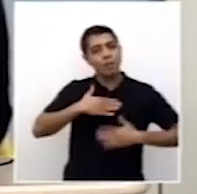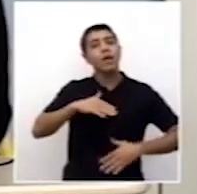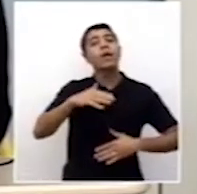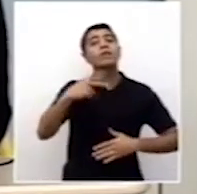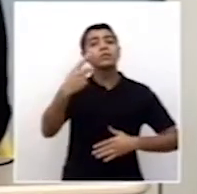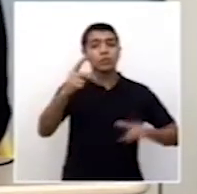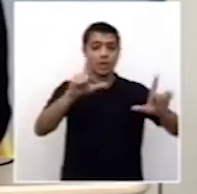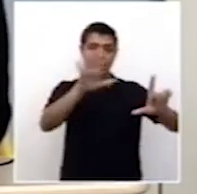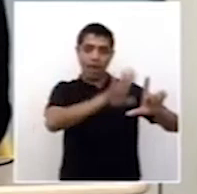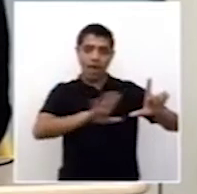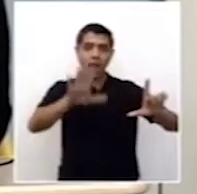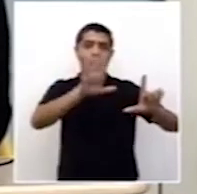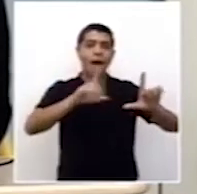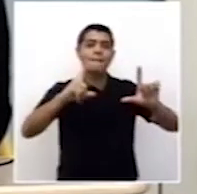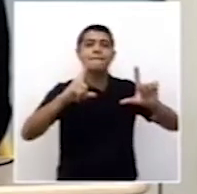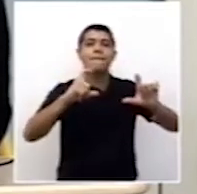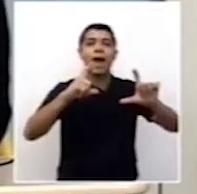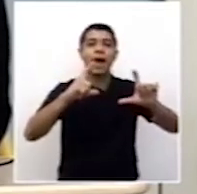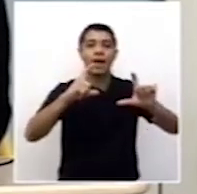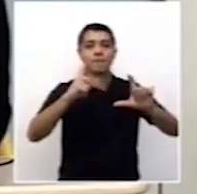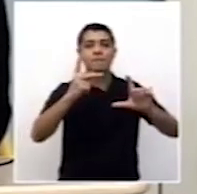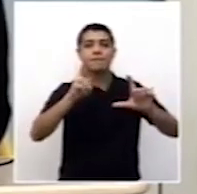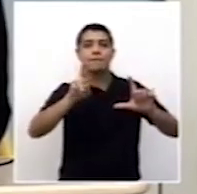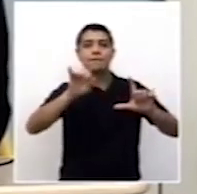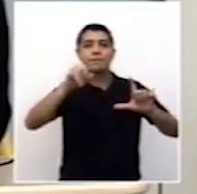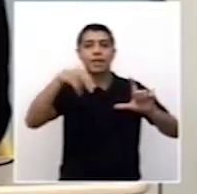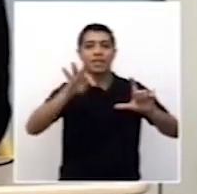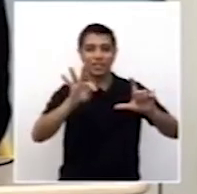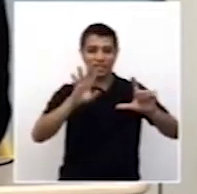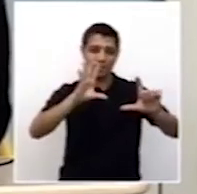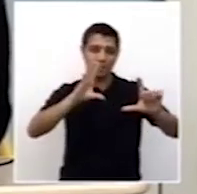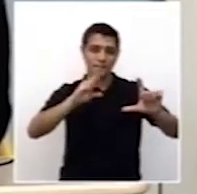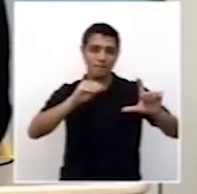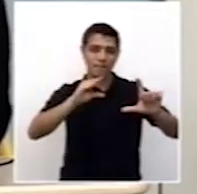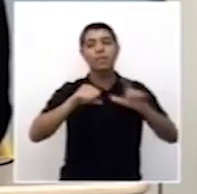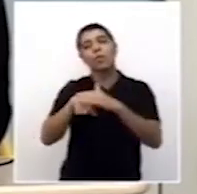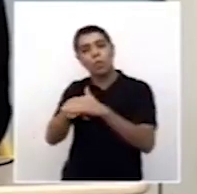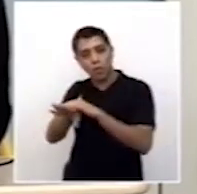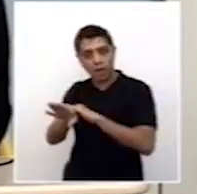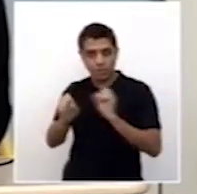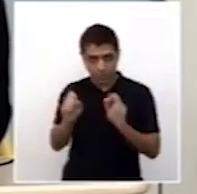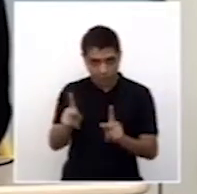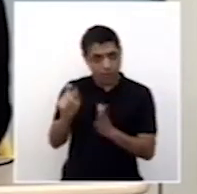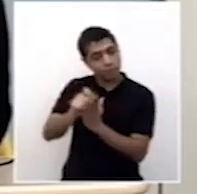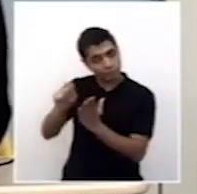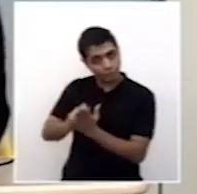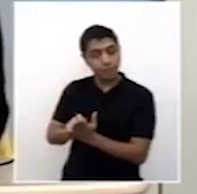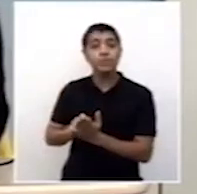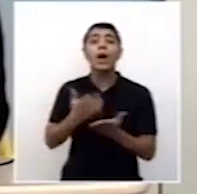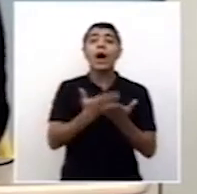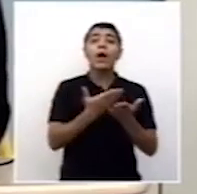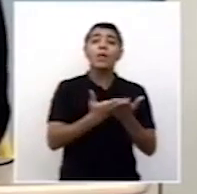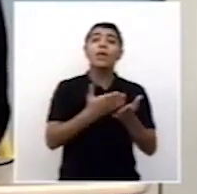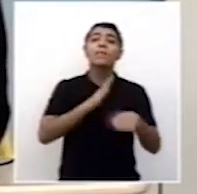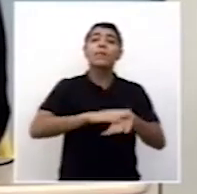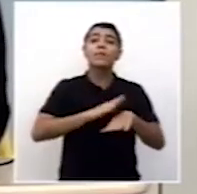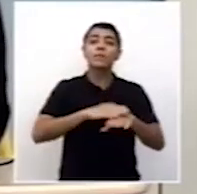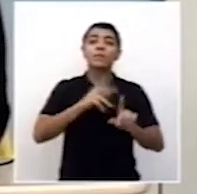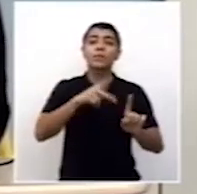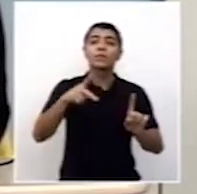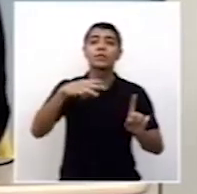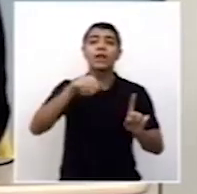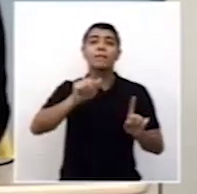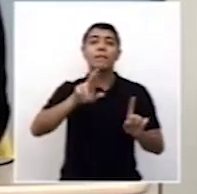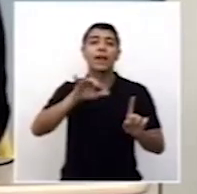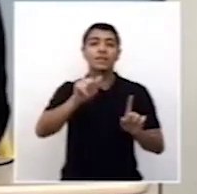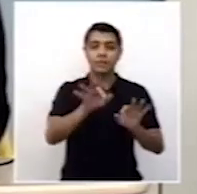faça as suas anotações. Essa aula foi preparada pela professora Márcia Elaine Negrão. Então vamos lá? Minha pergunta